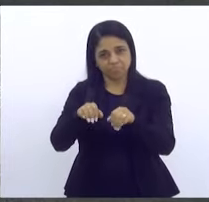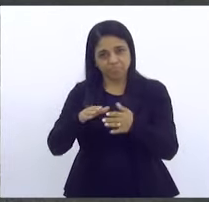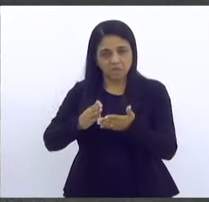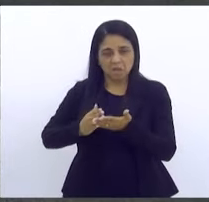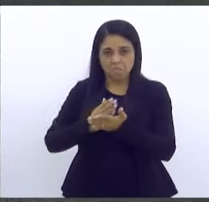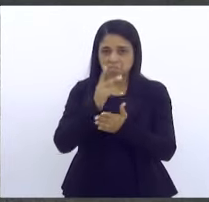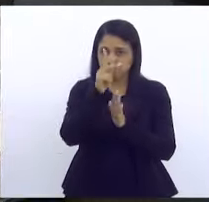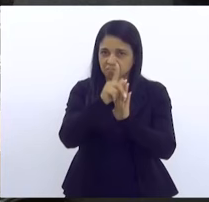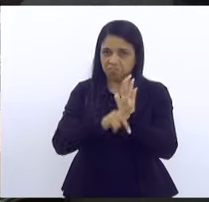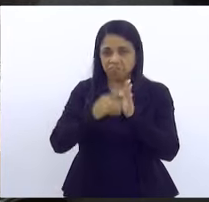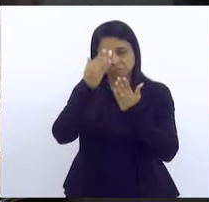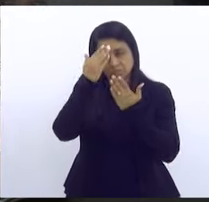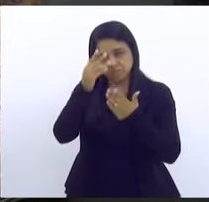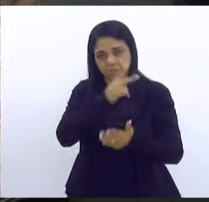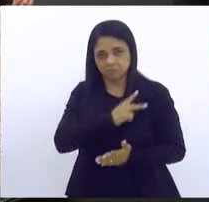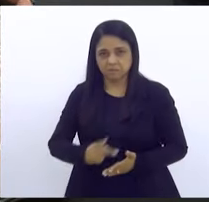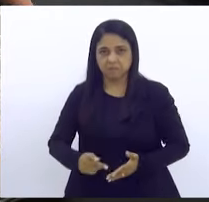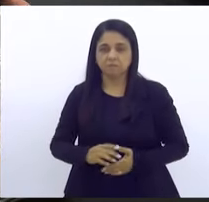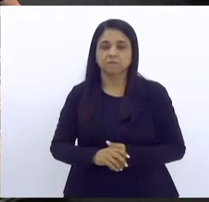Obrigada, presidenta.